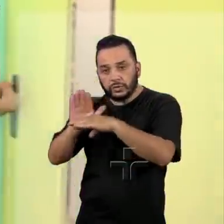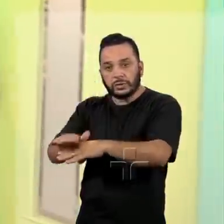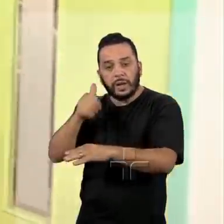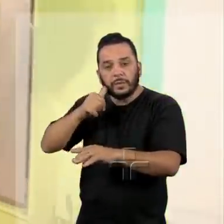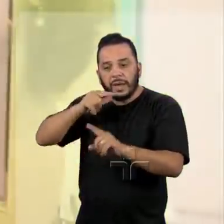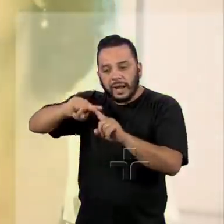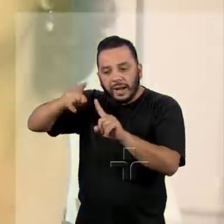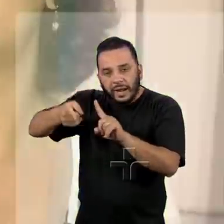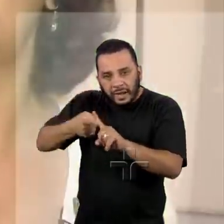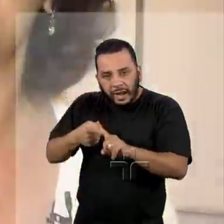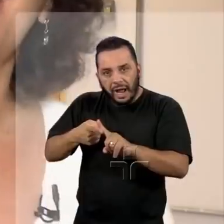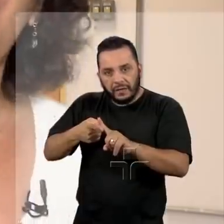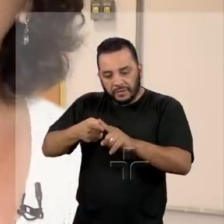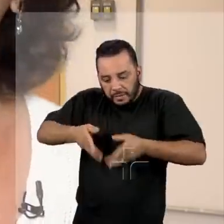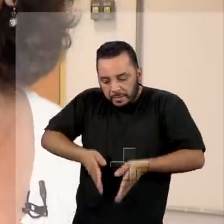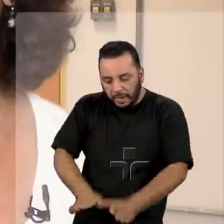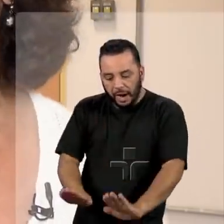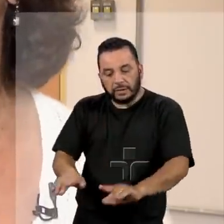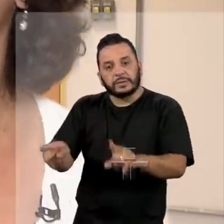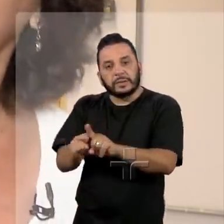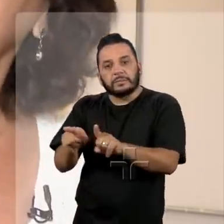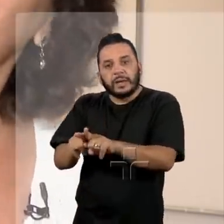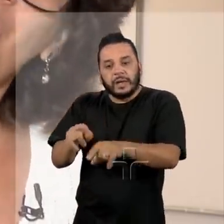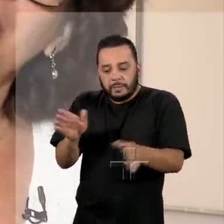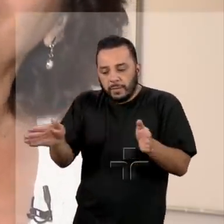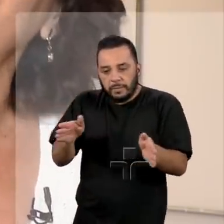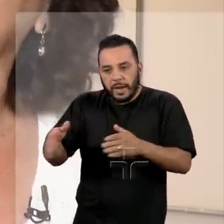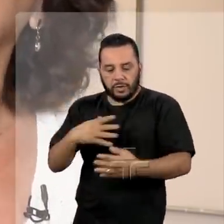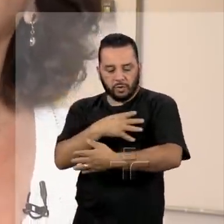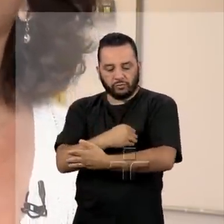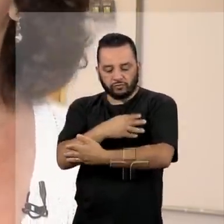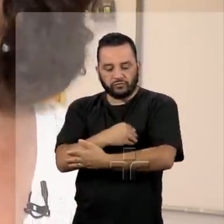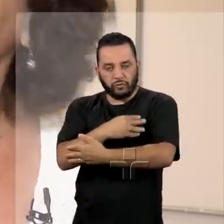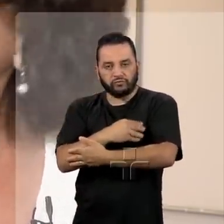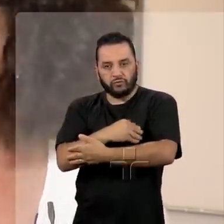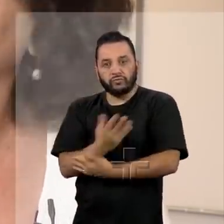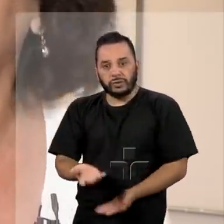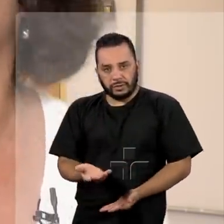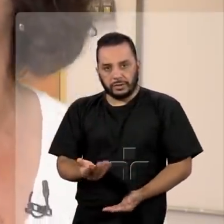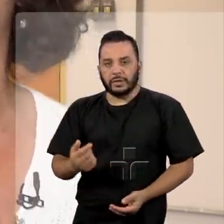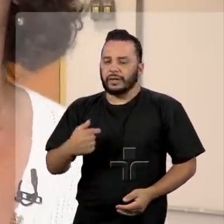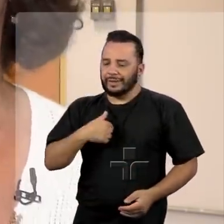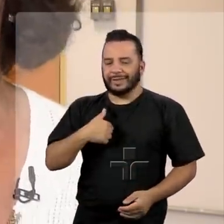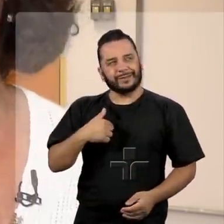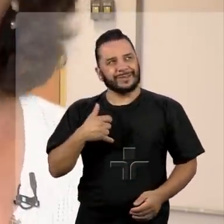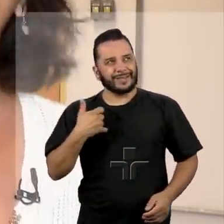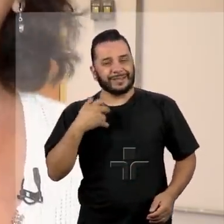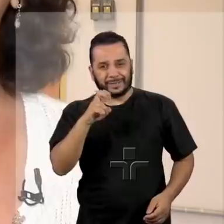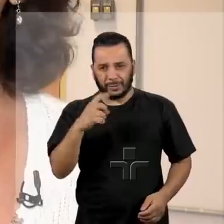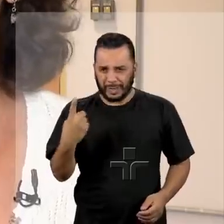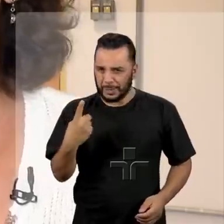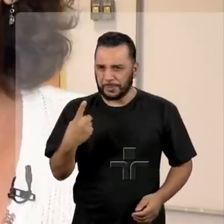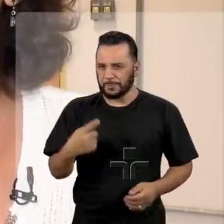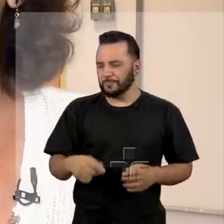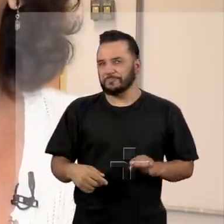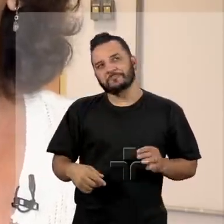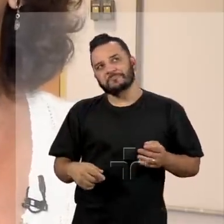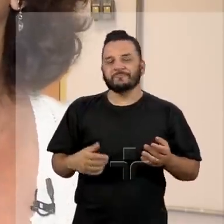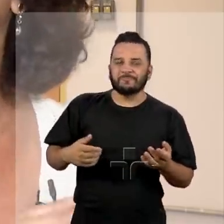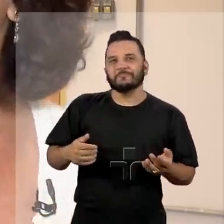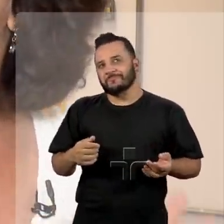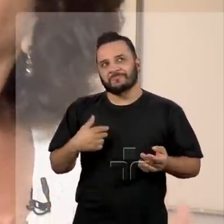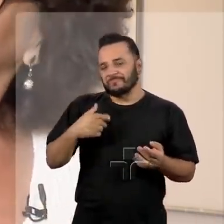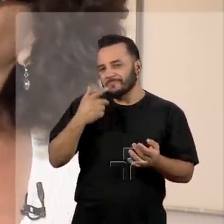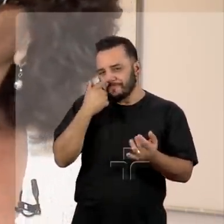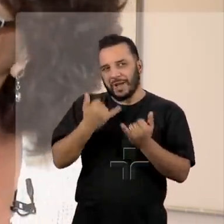de amamentação. Se eu for pensar em números, eu tenho 51 anos. É como se eu não tivesse 51 anos. É como se eu